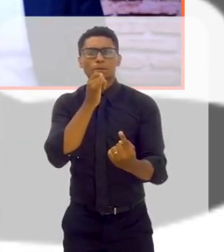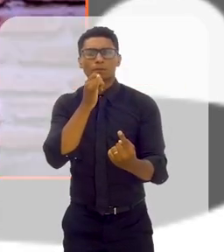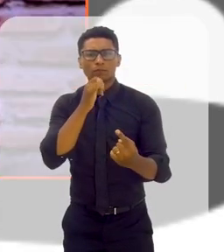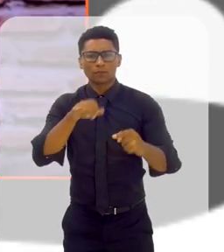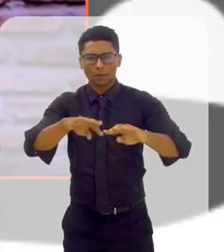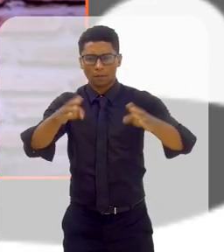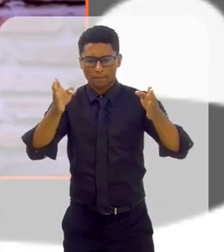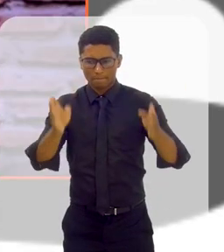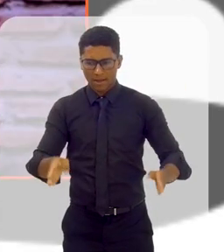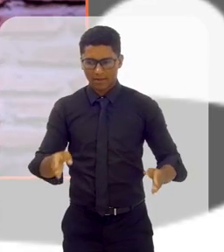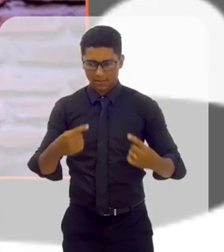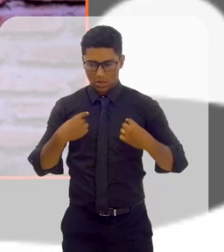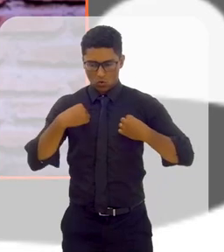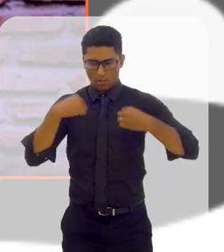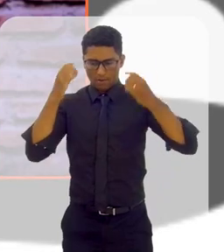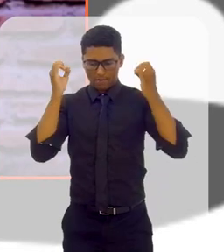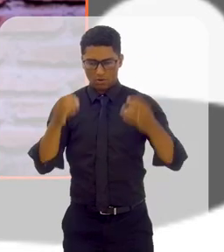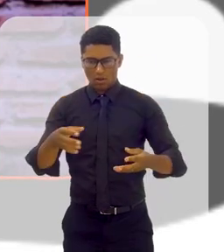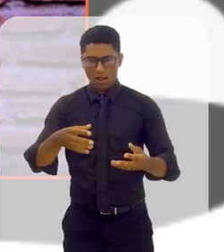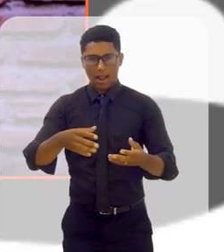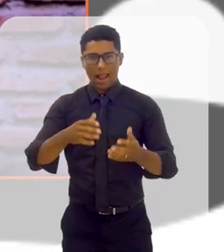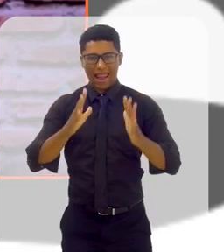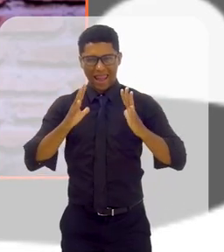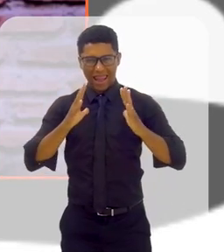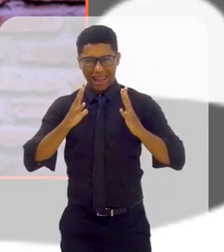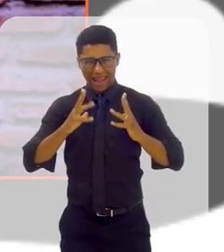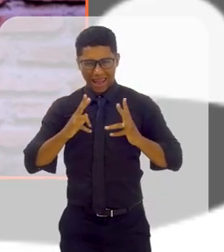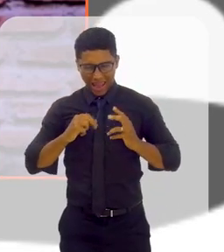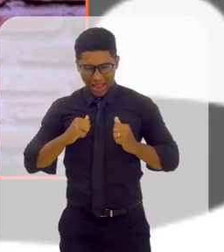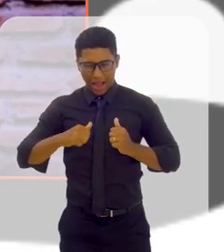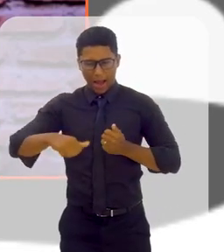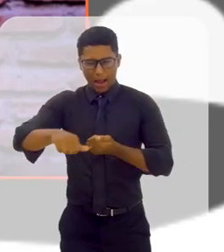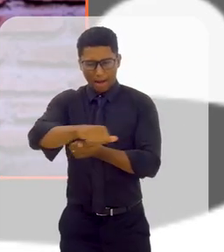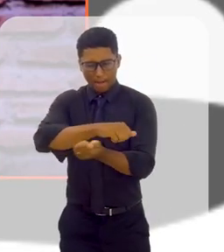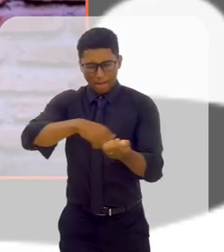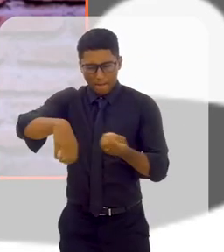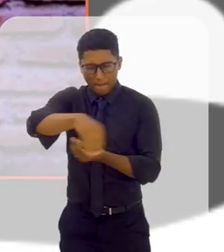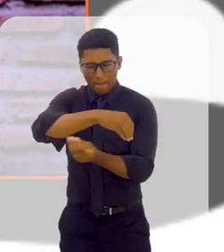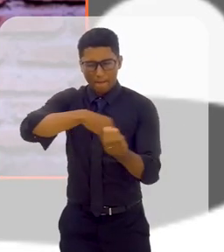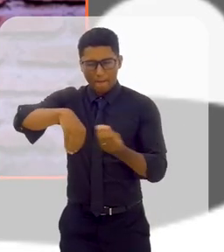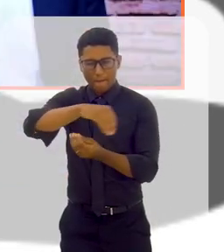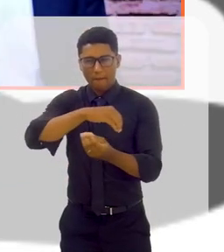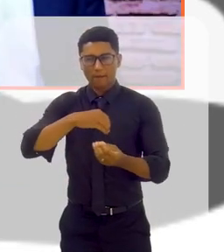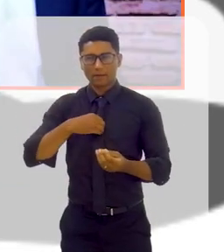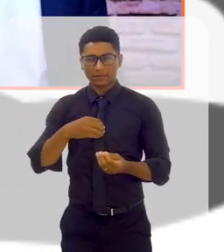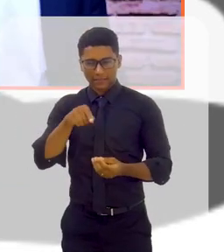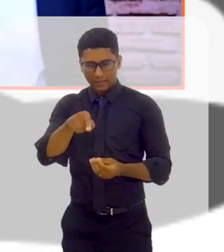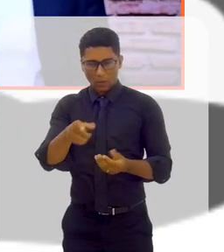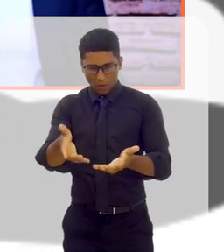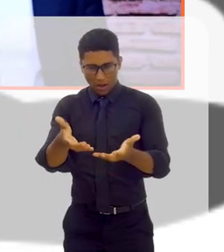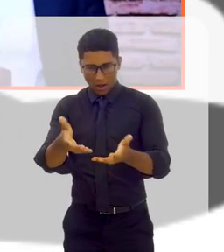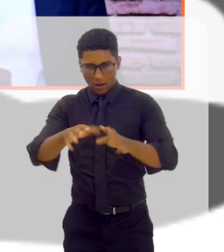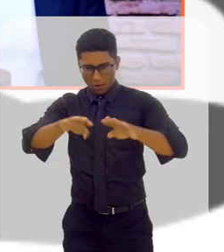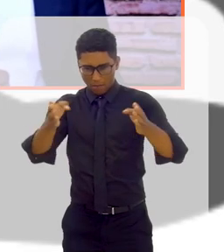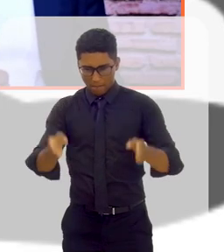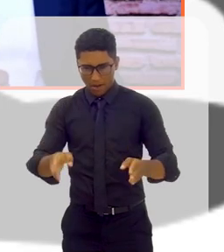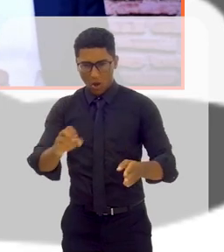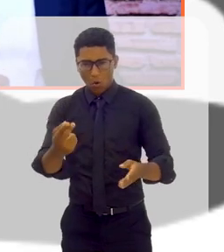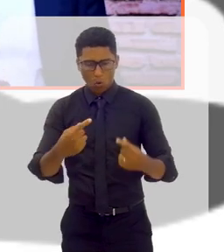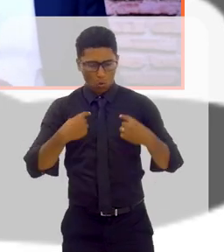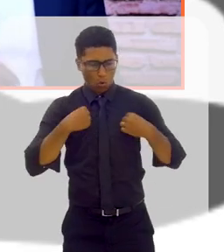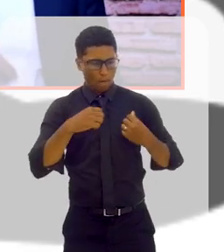máquina de lavar Eu quero uma máquina de lavar eu tenho desejo profundo de ter uma máquina de lavar ou eu quero a roupa lavada